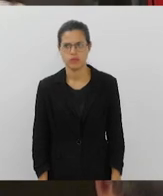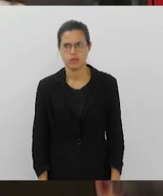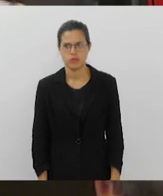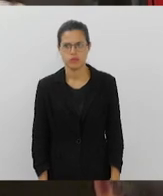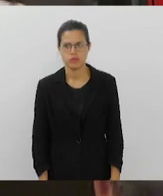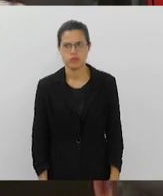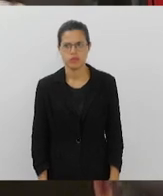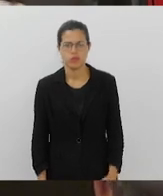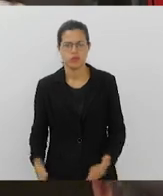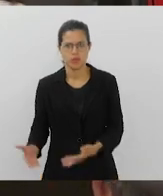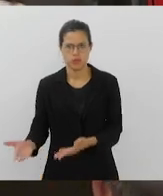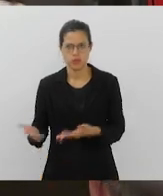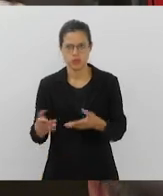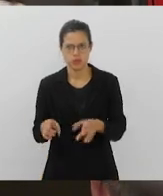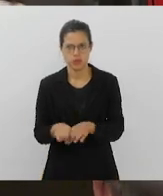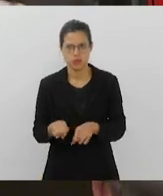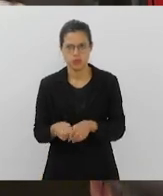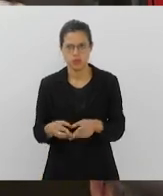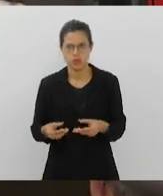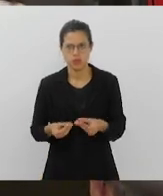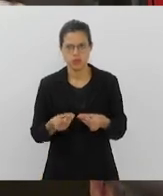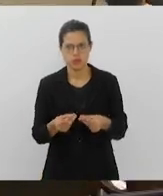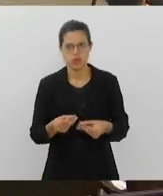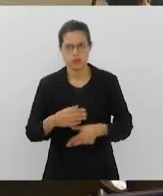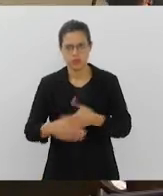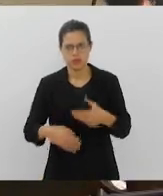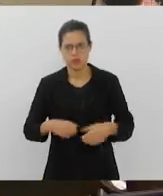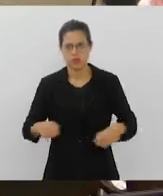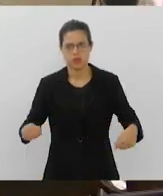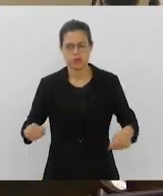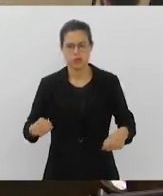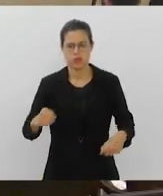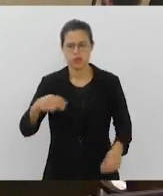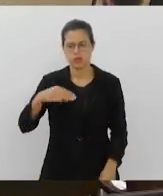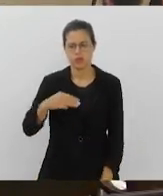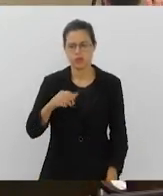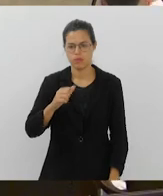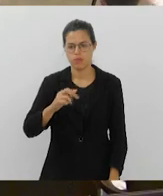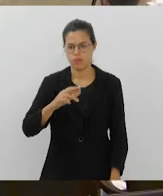Convido também para a entrega da faixa preta o seu Marcos Vinícius de Souza Pereira.